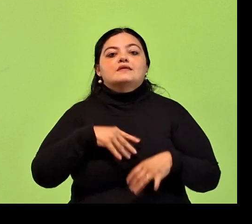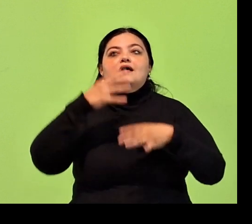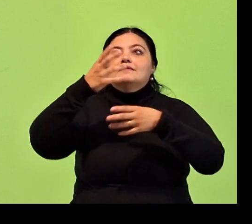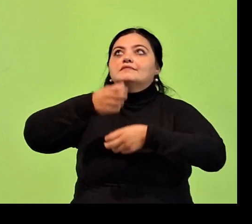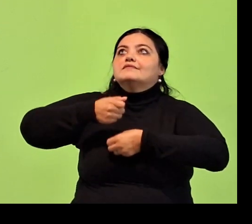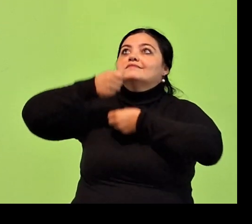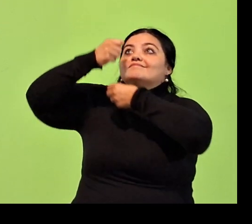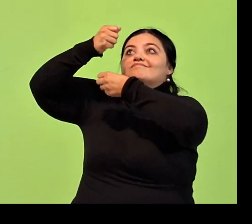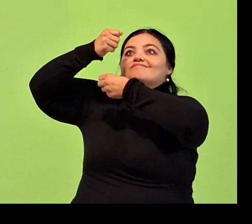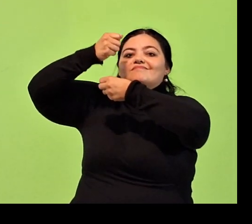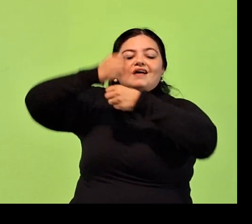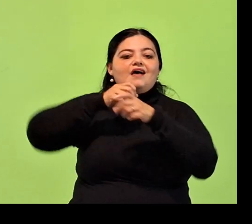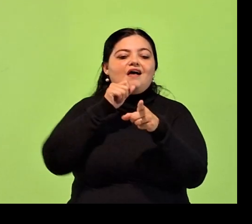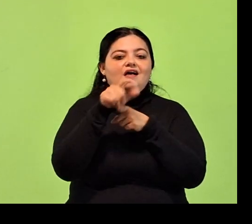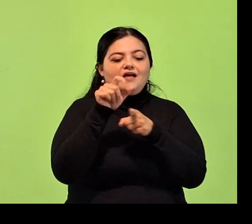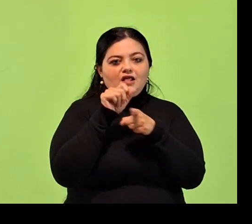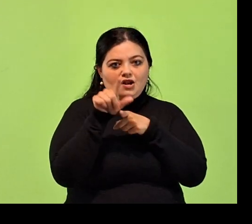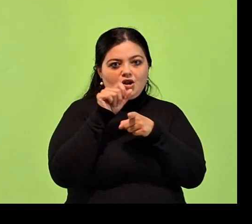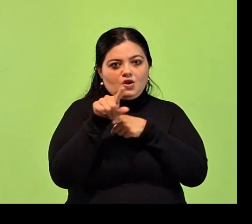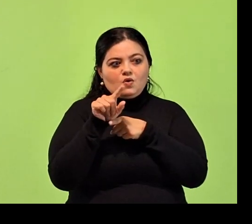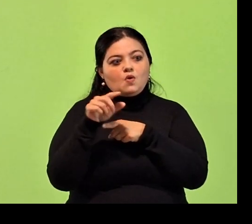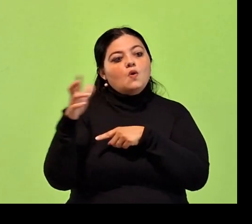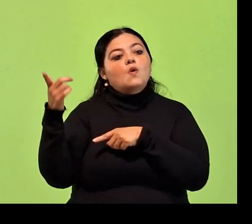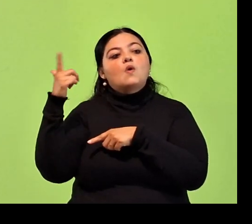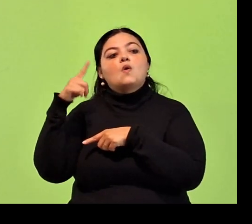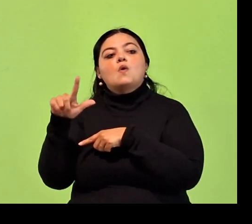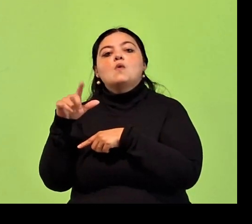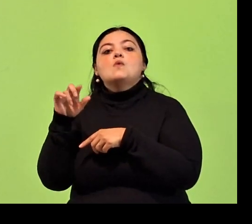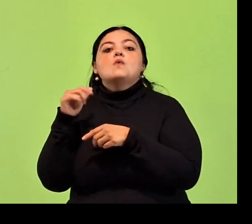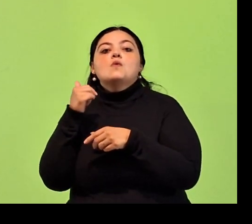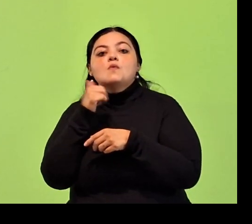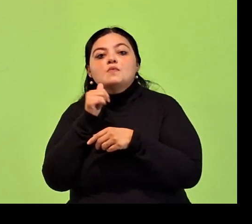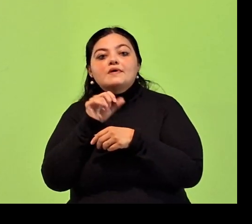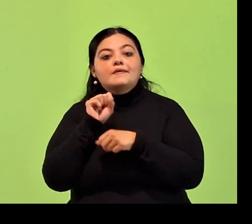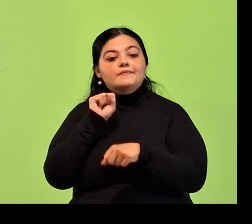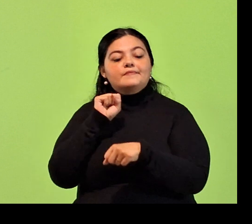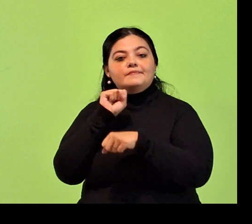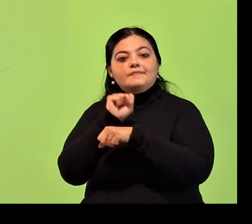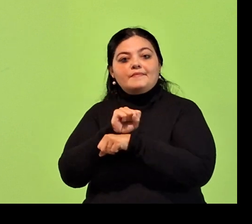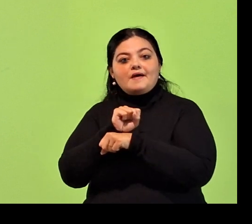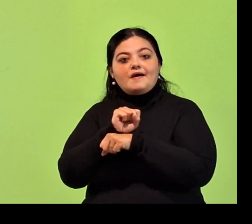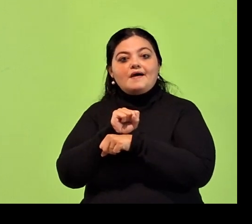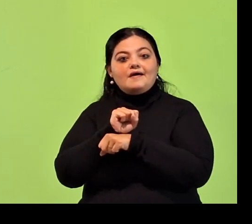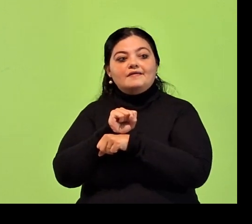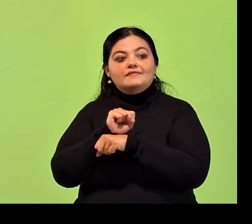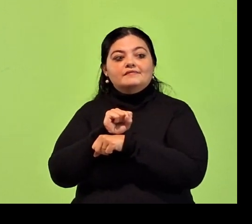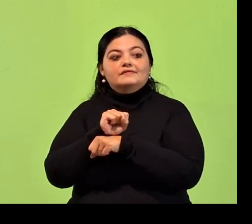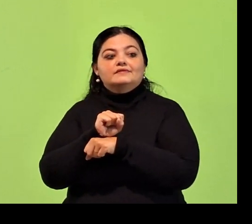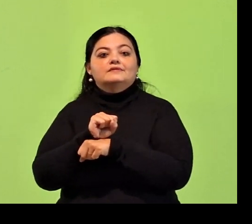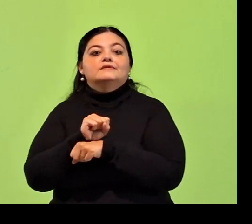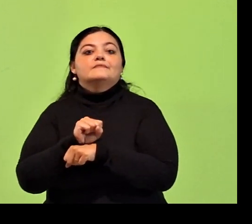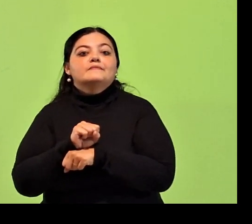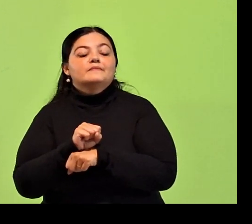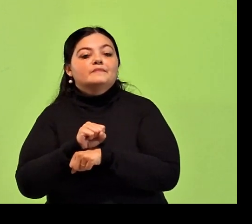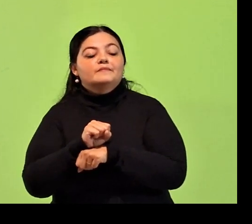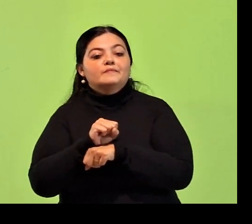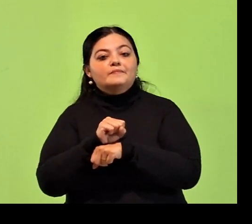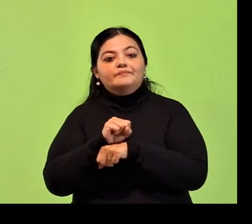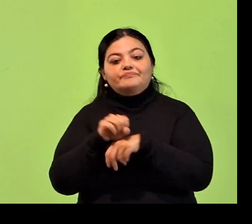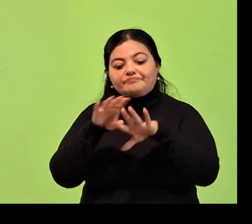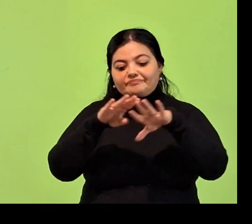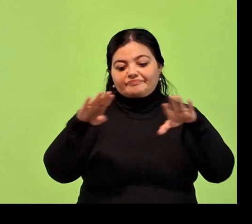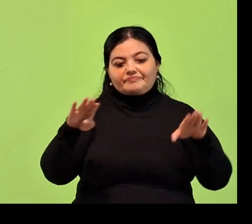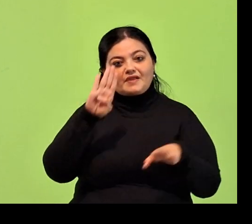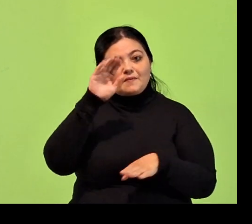de aluga-se, e outra que ela para na frente do núcleo congelado, do banhado. Uma placa